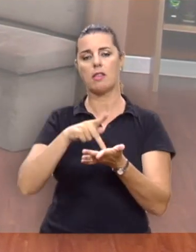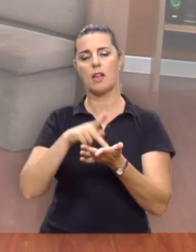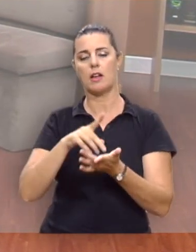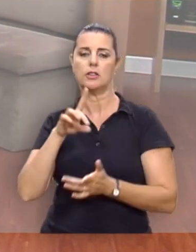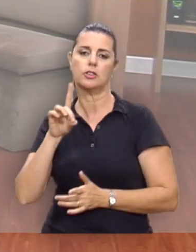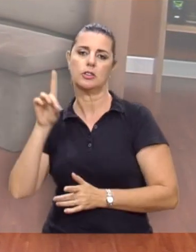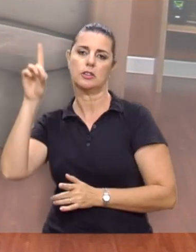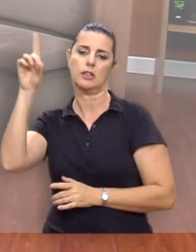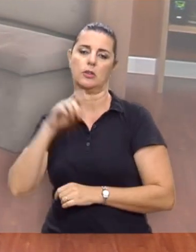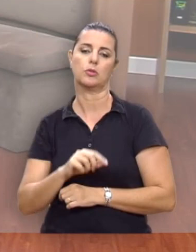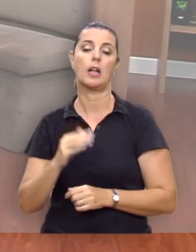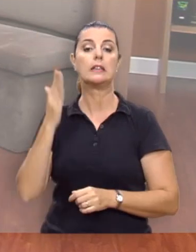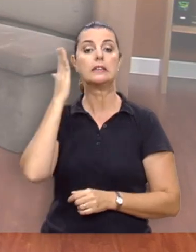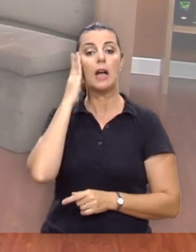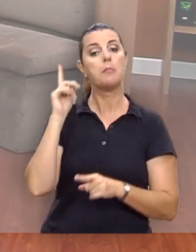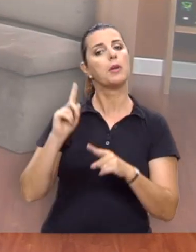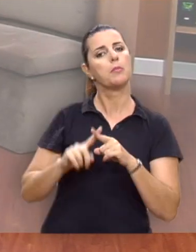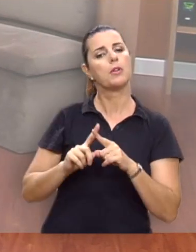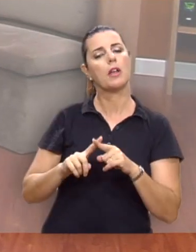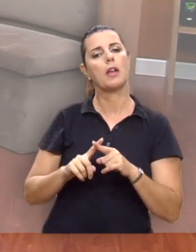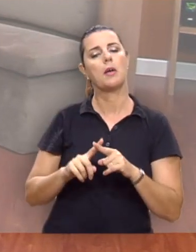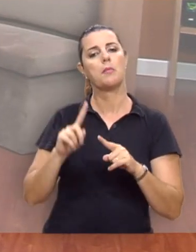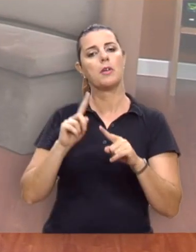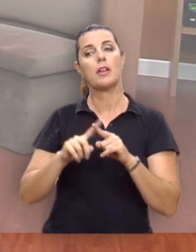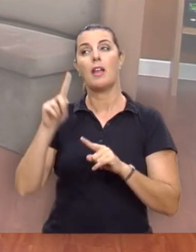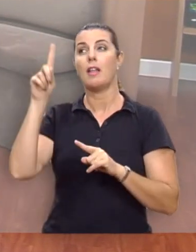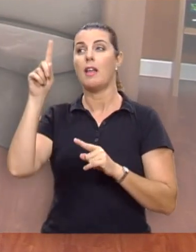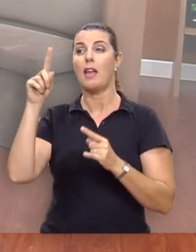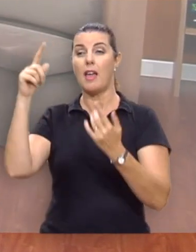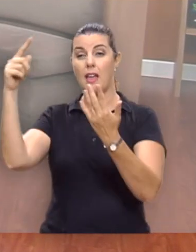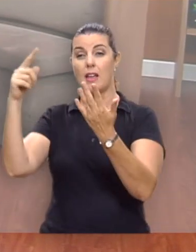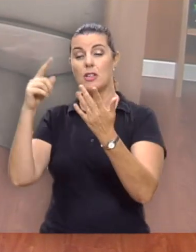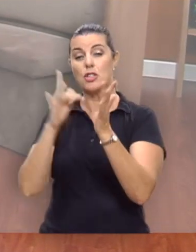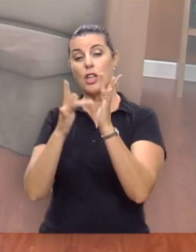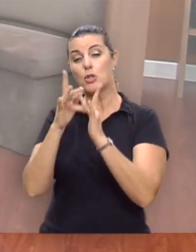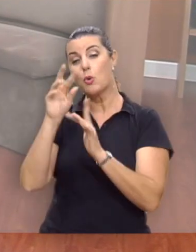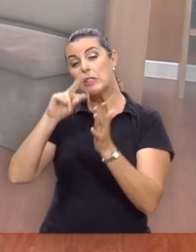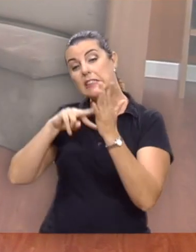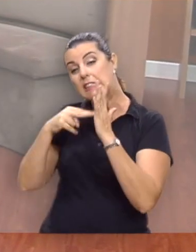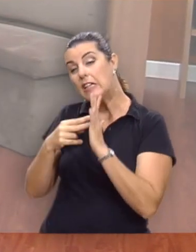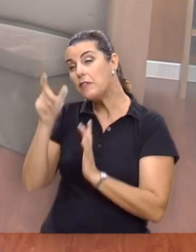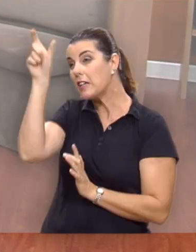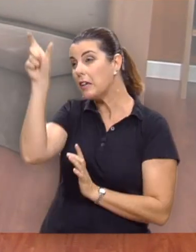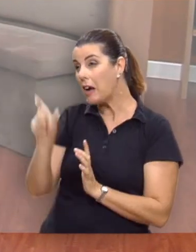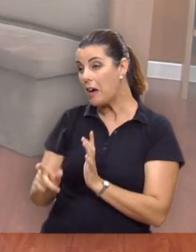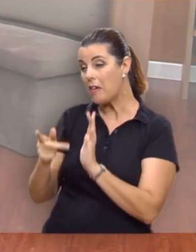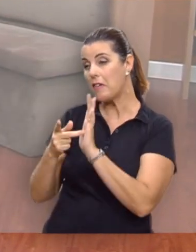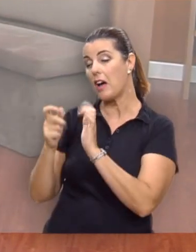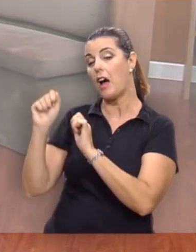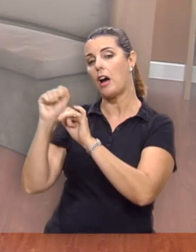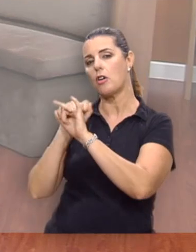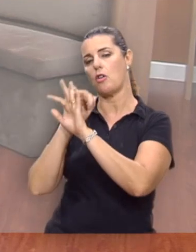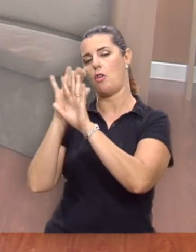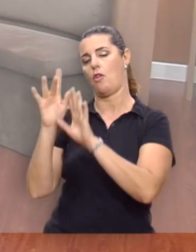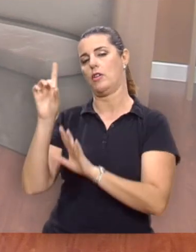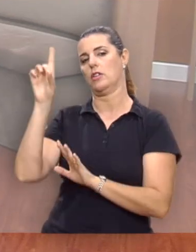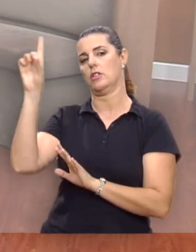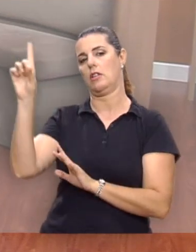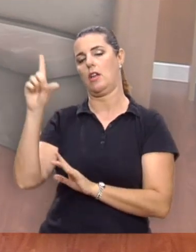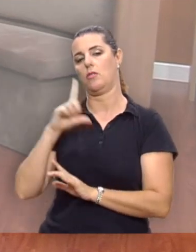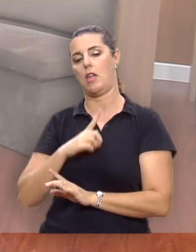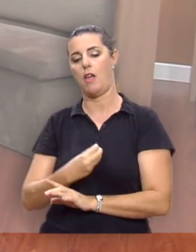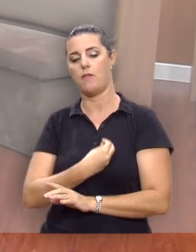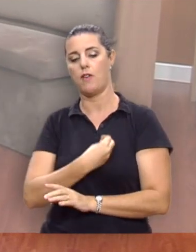plena. Sabe por quê? Porque ele era a exata expressão do ser de Deus. Ele era o resplendor da glória. Nele